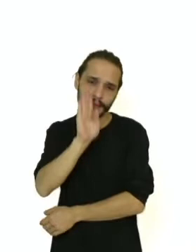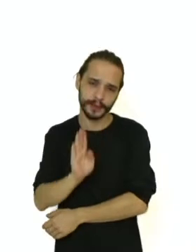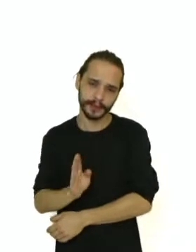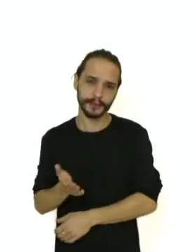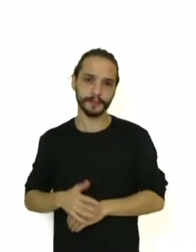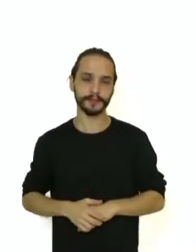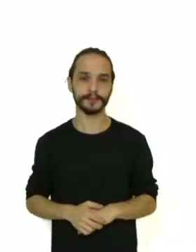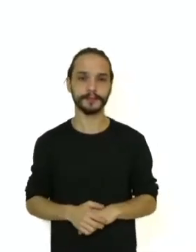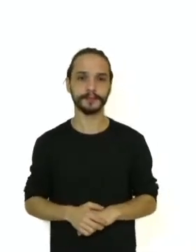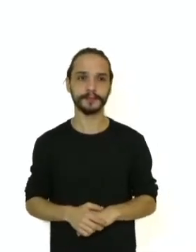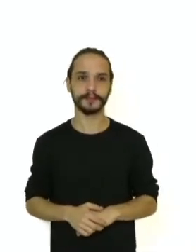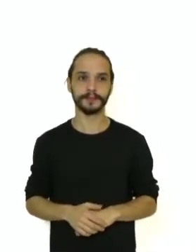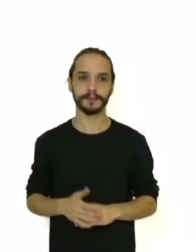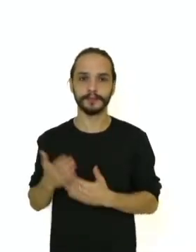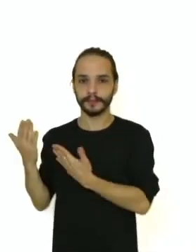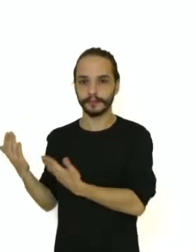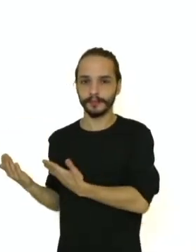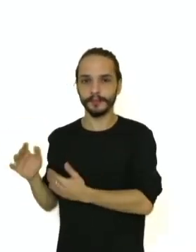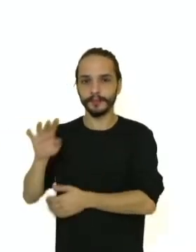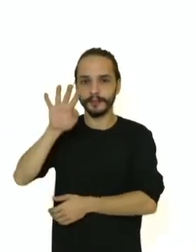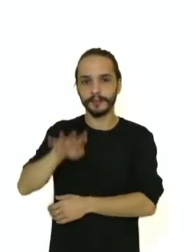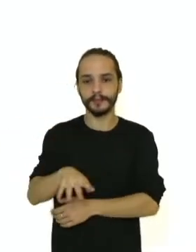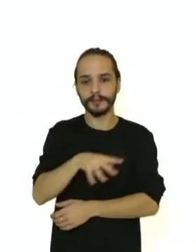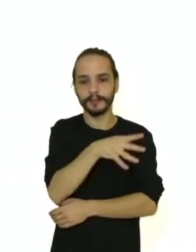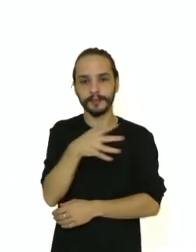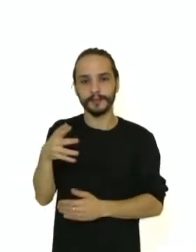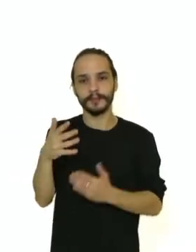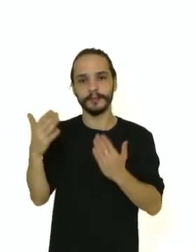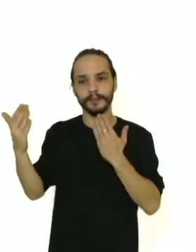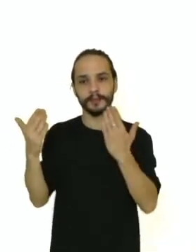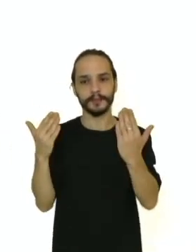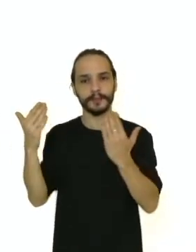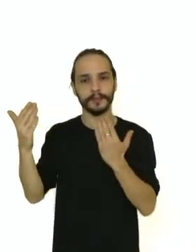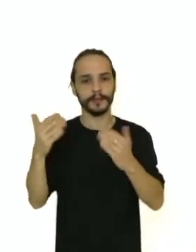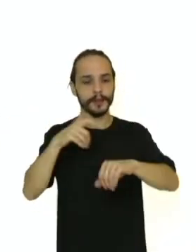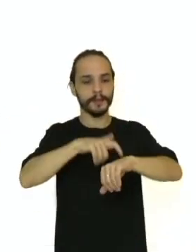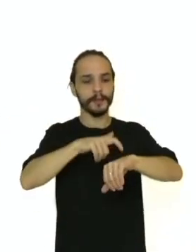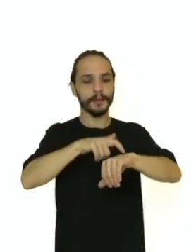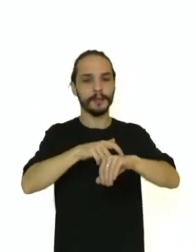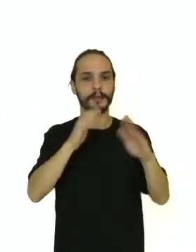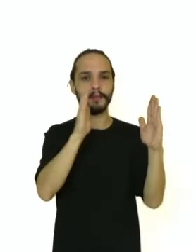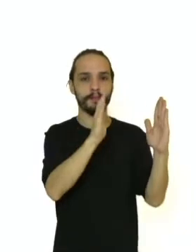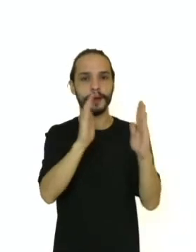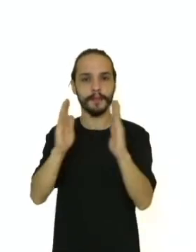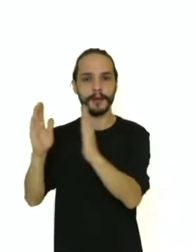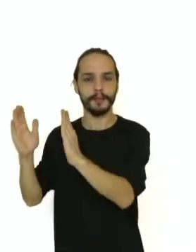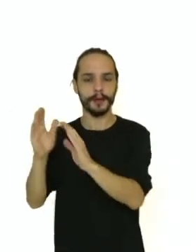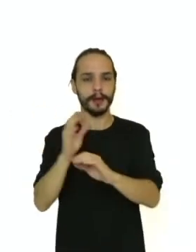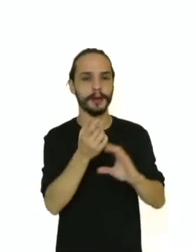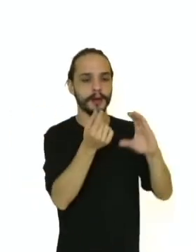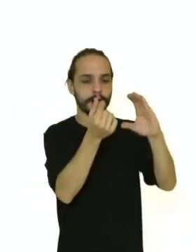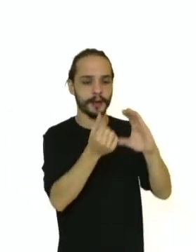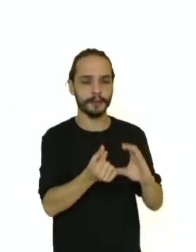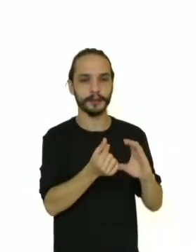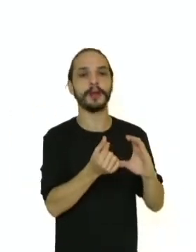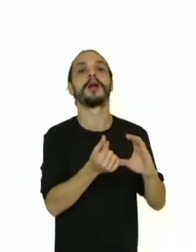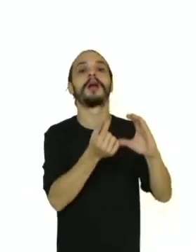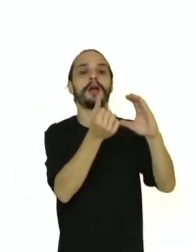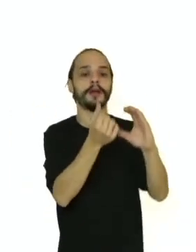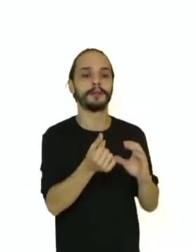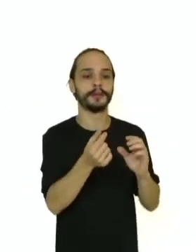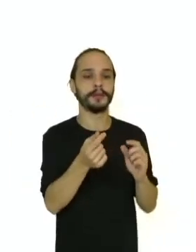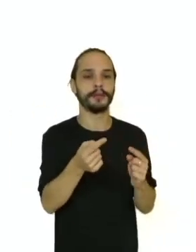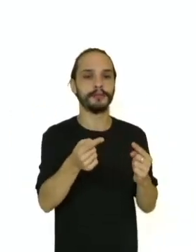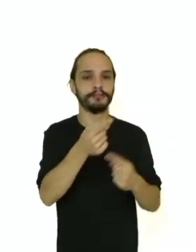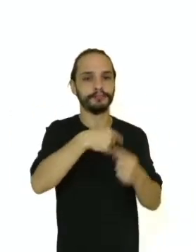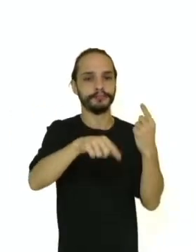exemplo. E aqui temos um quadro comparativo, né, em momentos do capitalismo. Capitalismo comercial, capitalismo industrial e